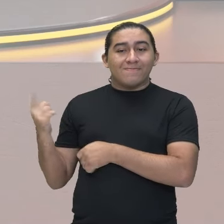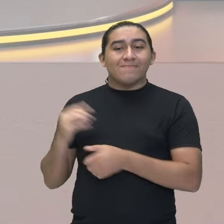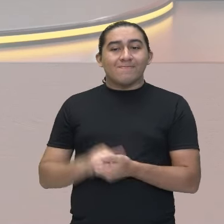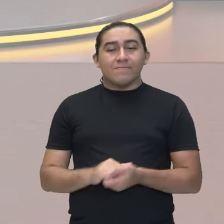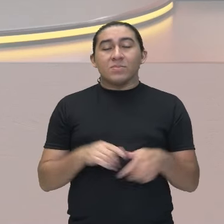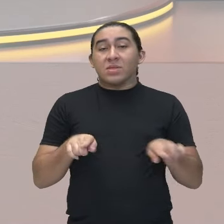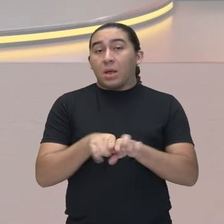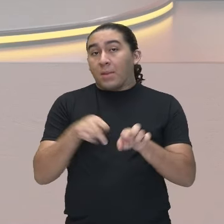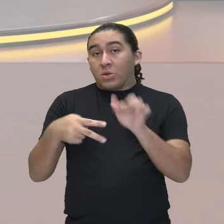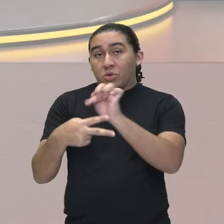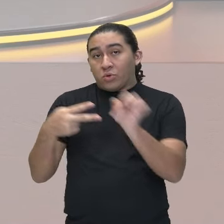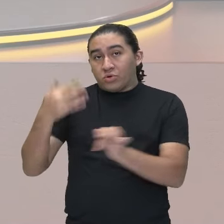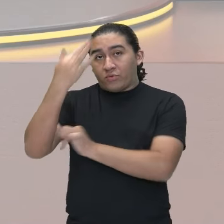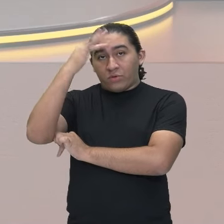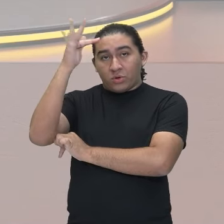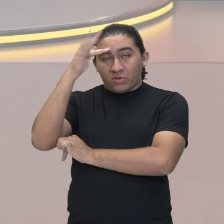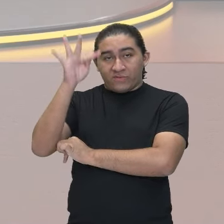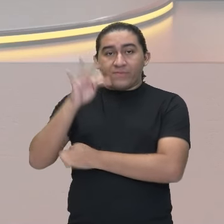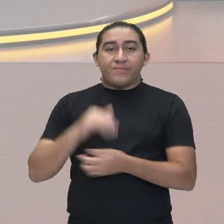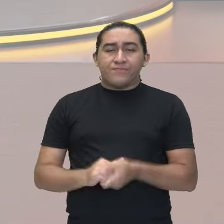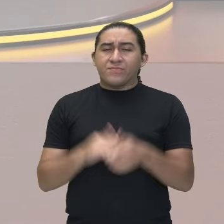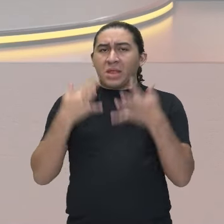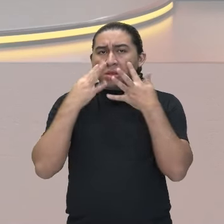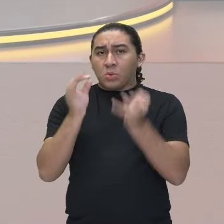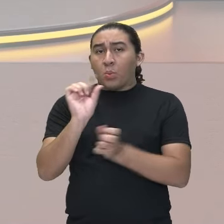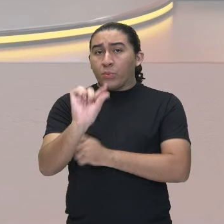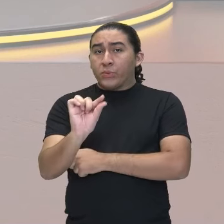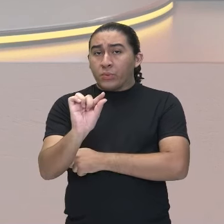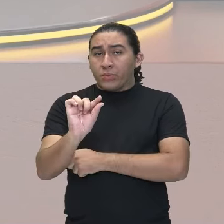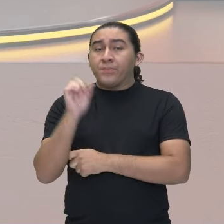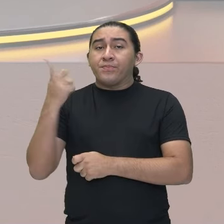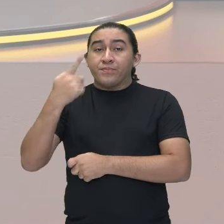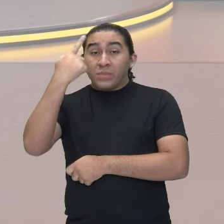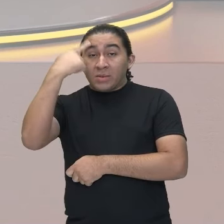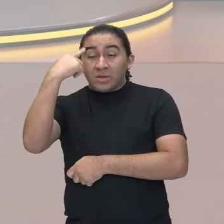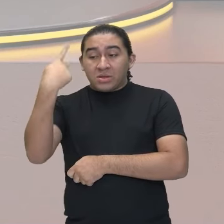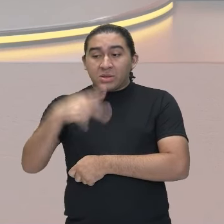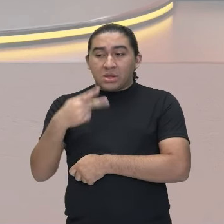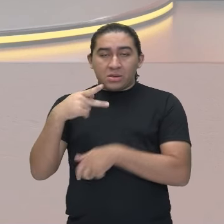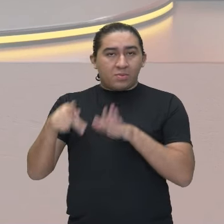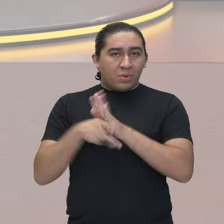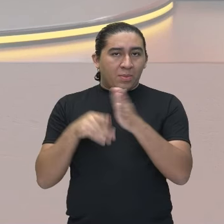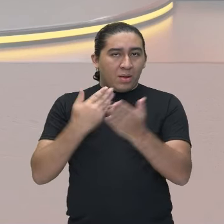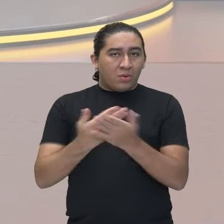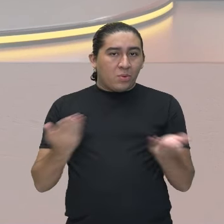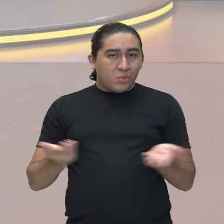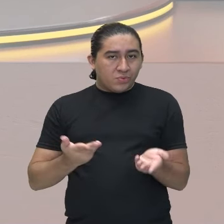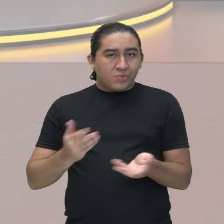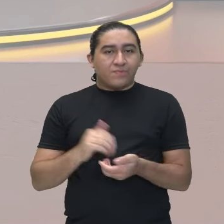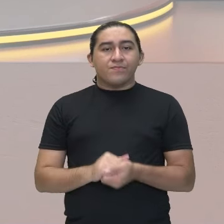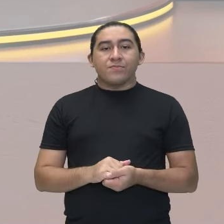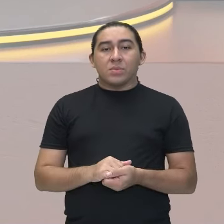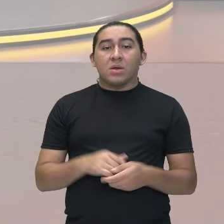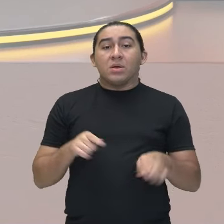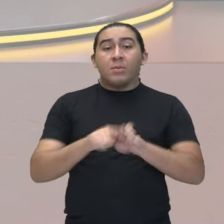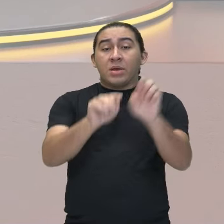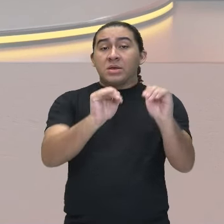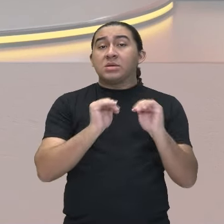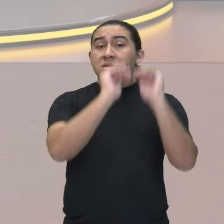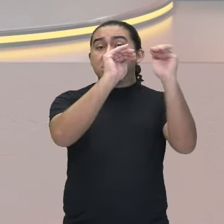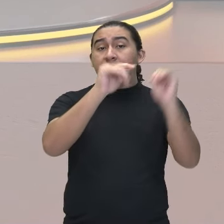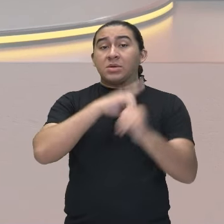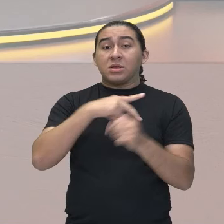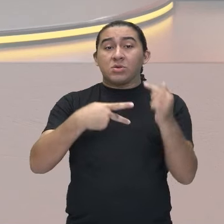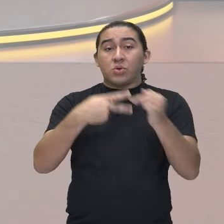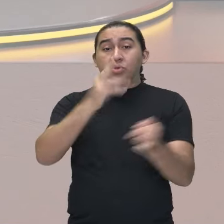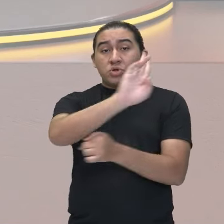dois filósofos, nós vamos ver também um pouco do pensamento deles aqui nesta aula ainda. Aqui em cima nós vamos ver quem? Zenão